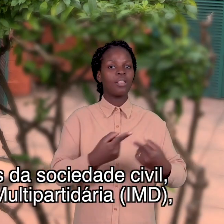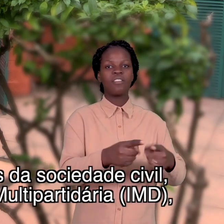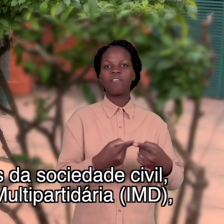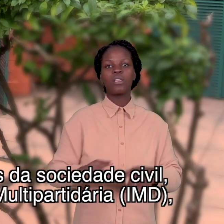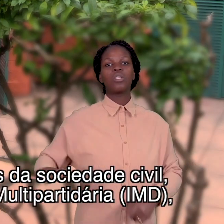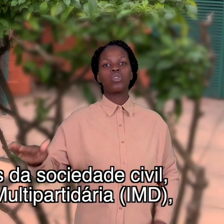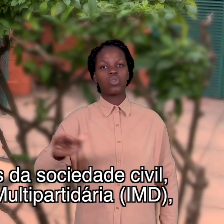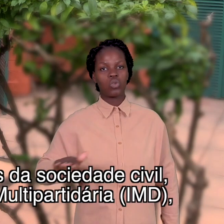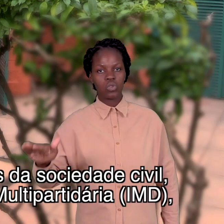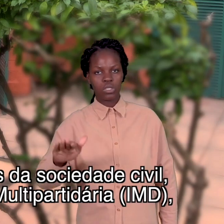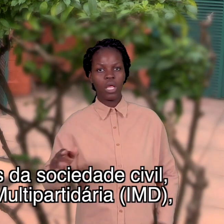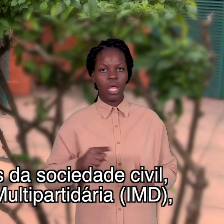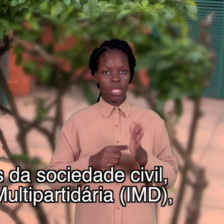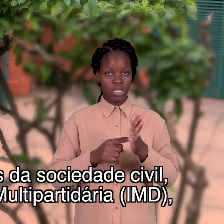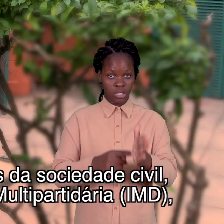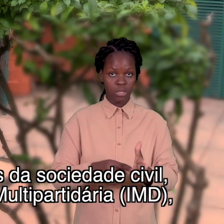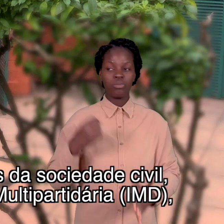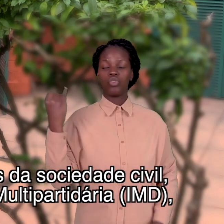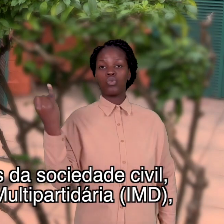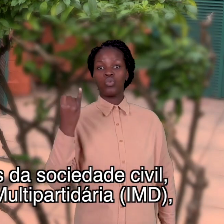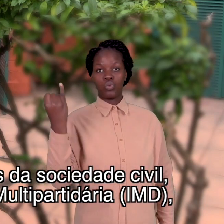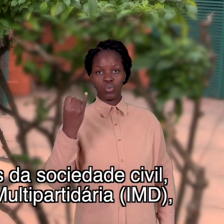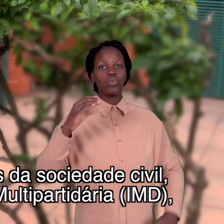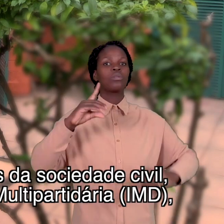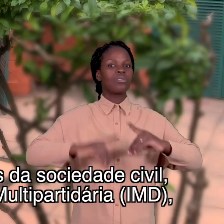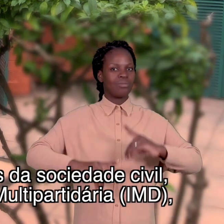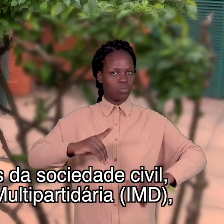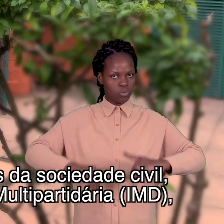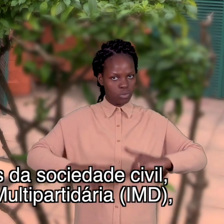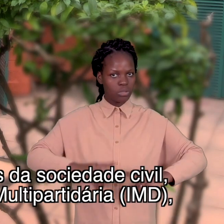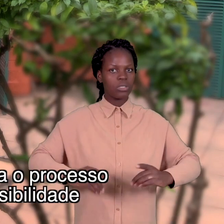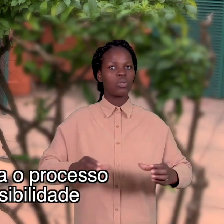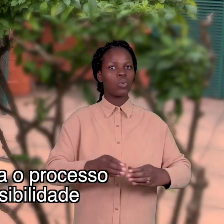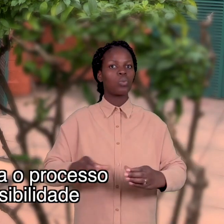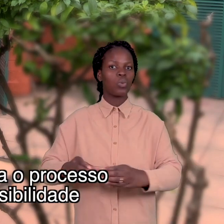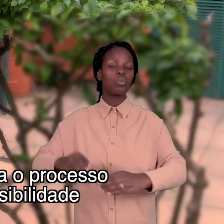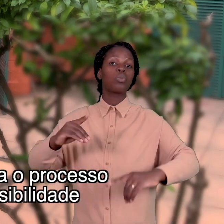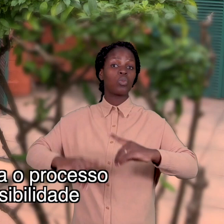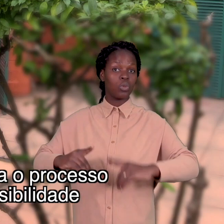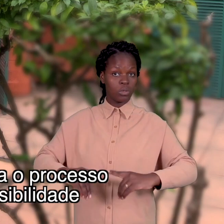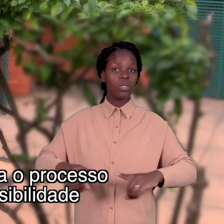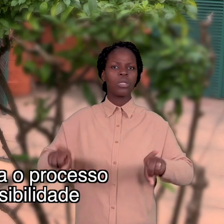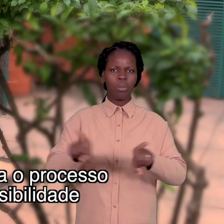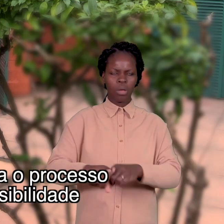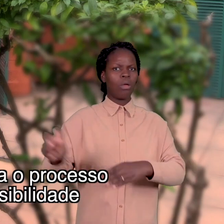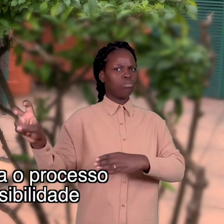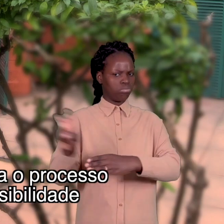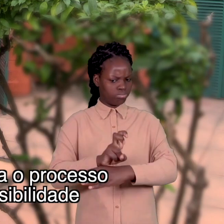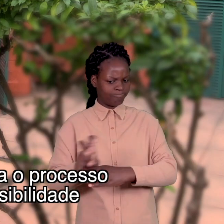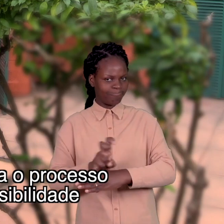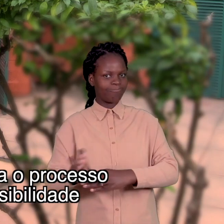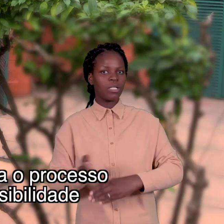organizações da sociedade civil, como o caso do Instituto de Democracia Multipartidária, disse estar a olhar com atenção